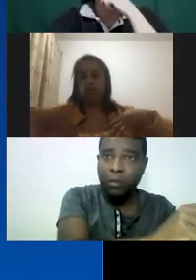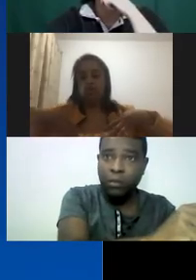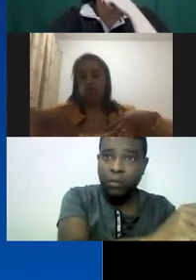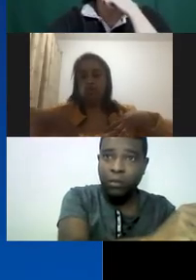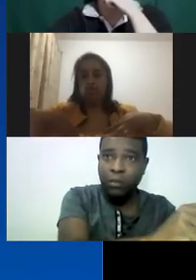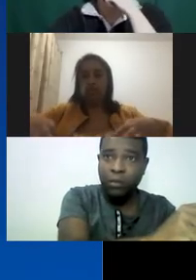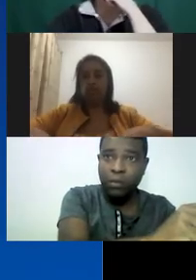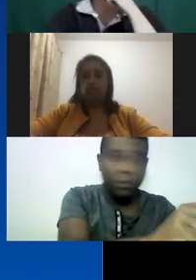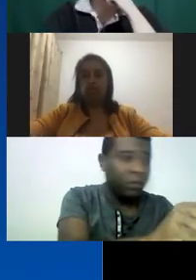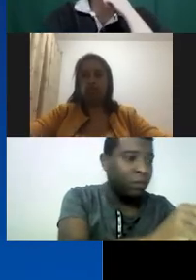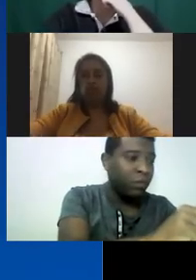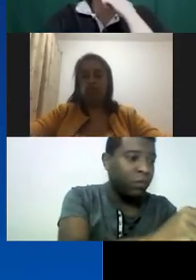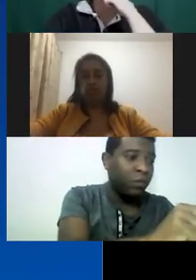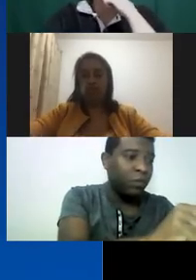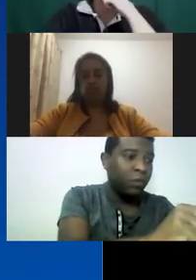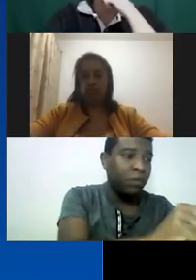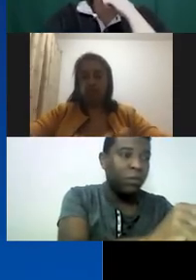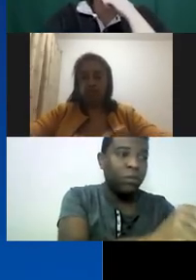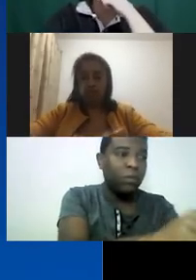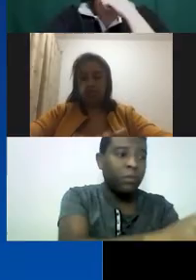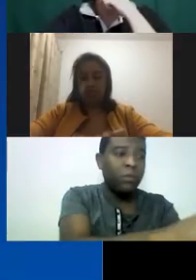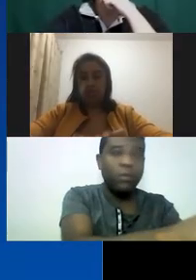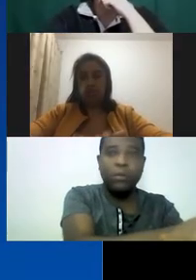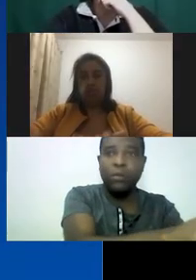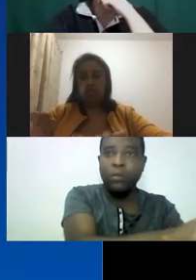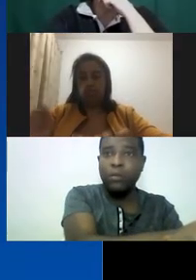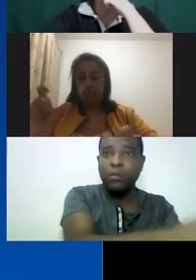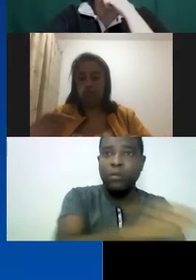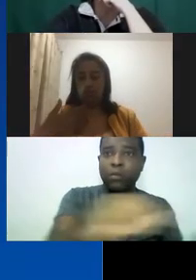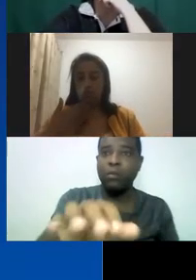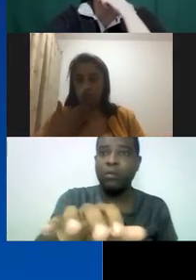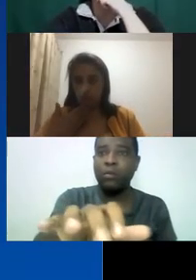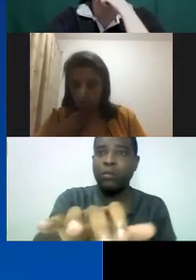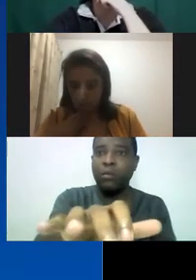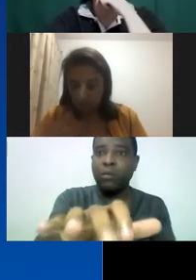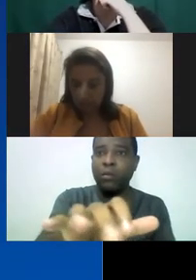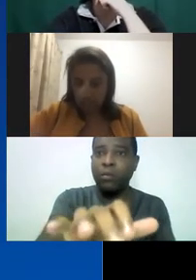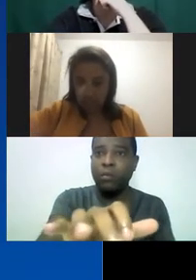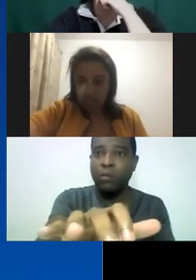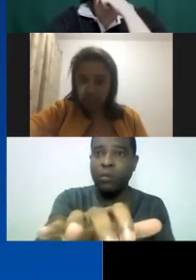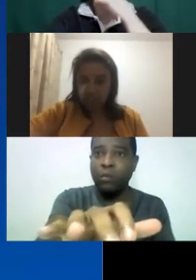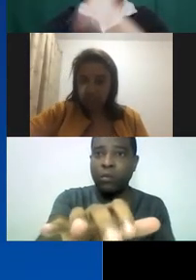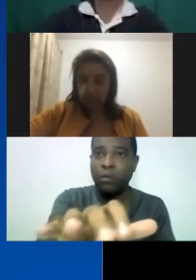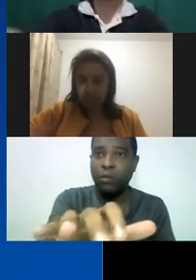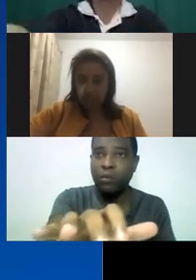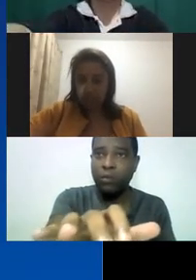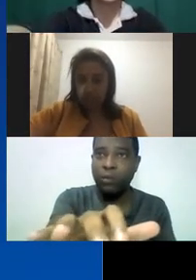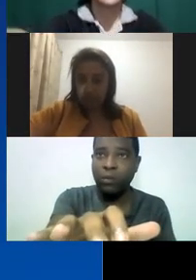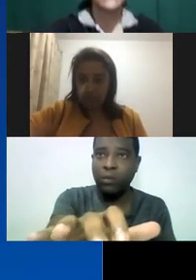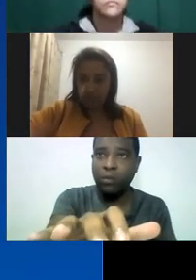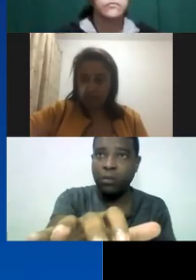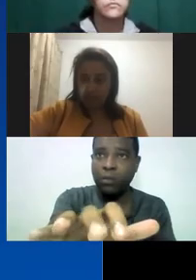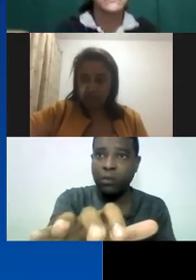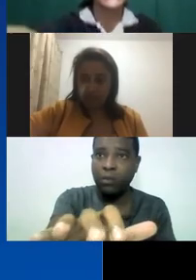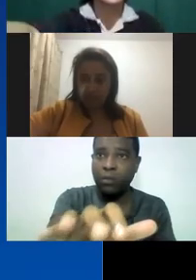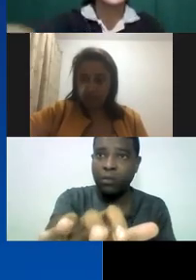pessoa tem o pescoço muito protuso, muito para frente, muitas vezes você tem um encurtamento do escaleno e